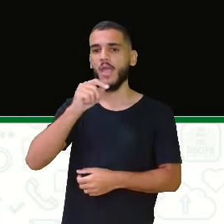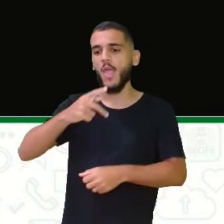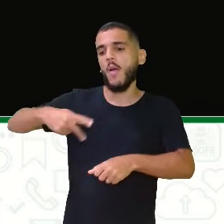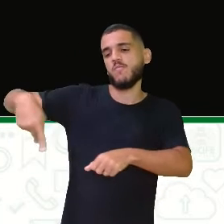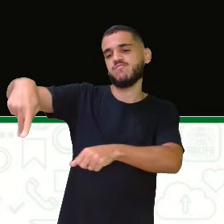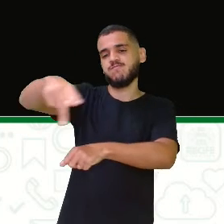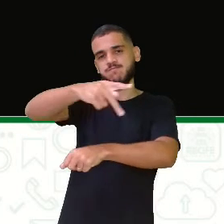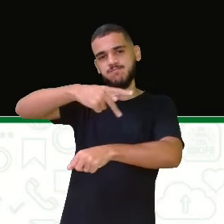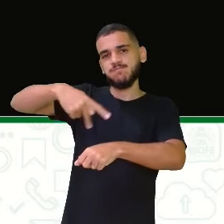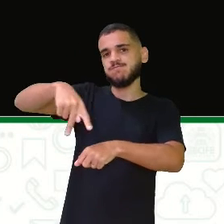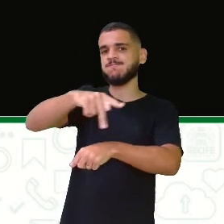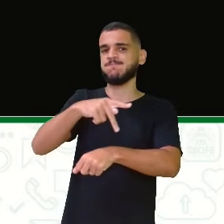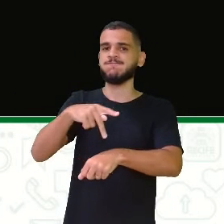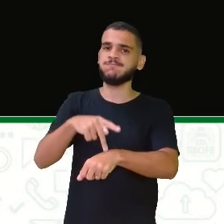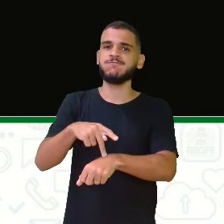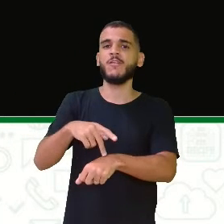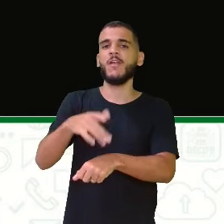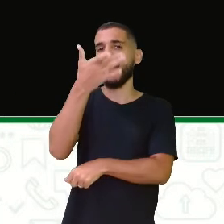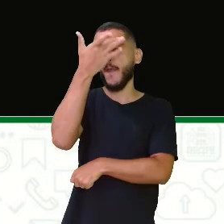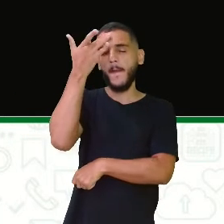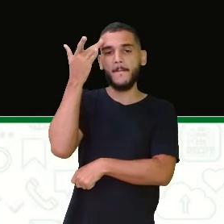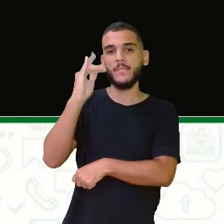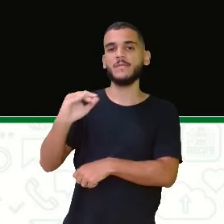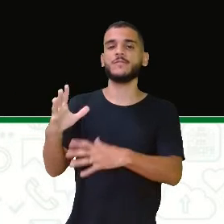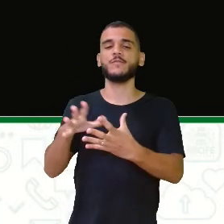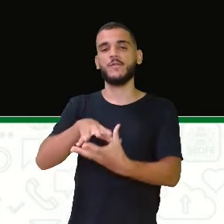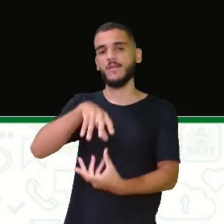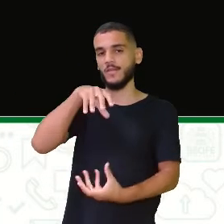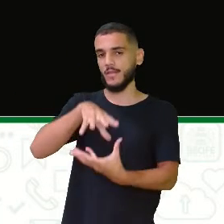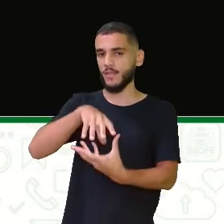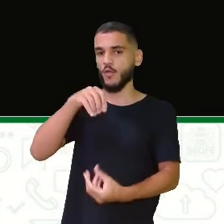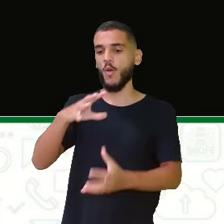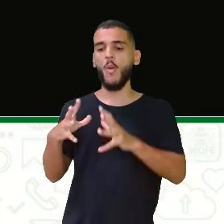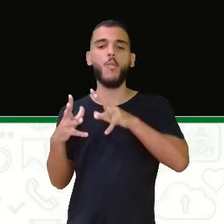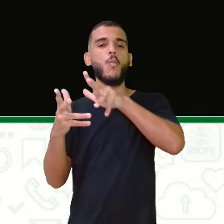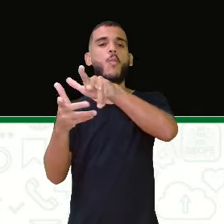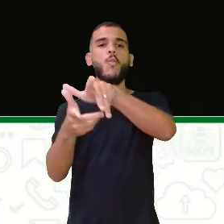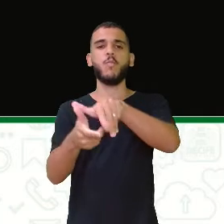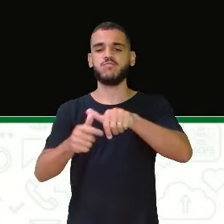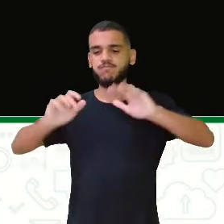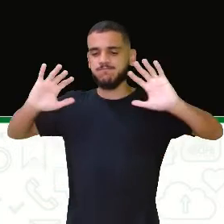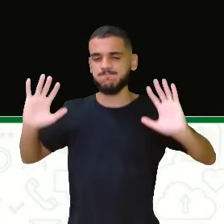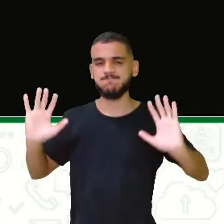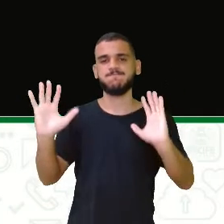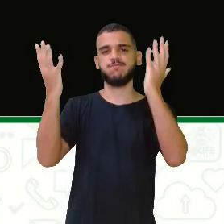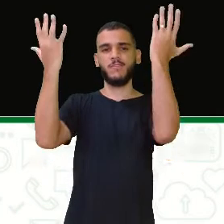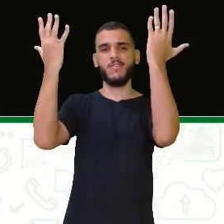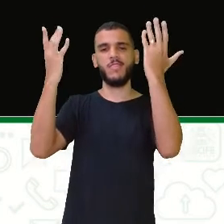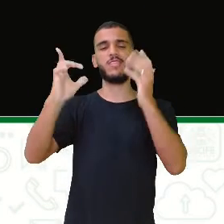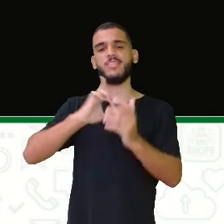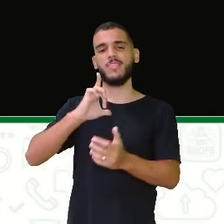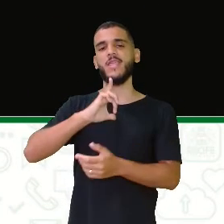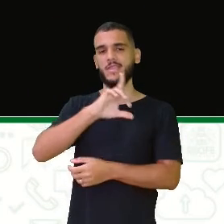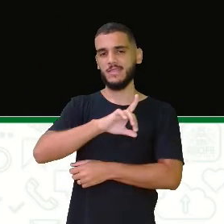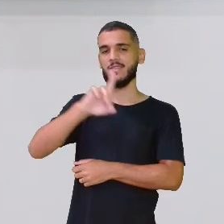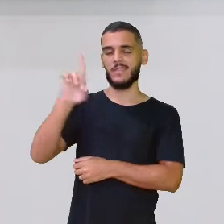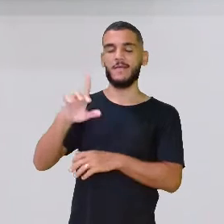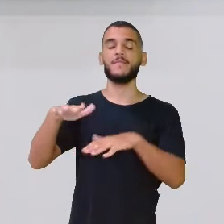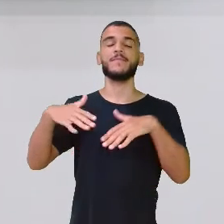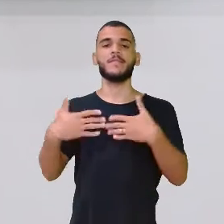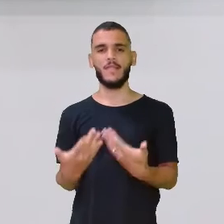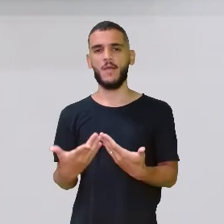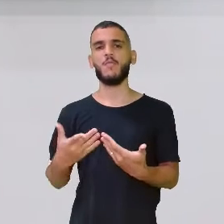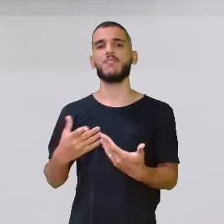do Idoso, ou seja, o mundo todo celebra, reflete nesse dia. É